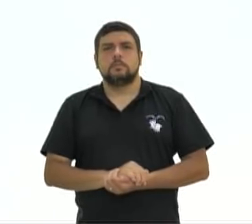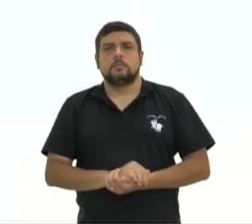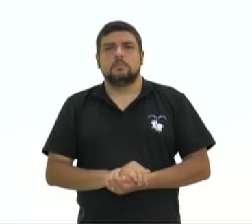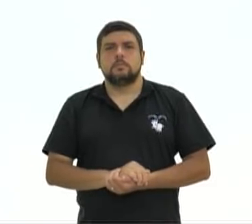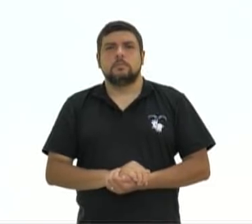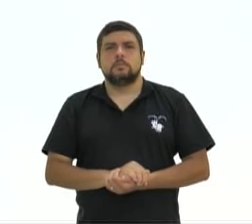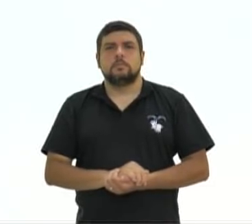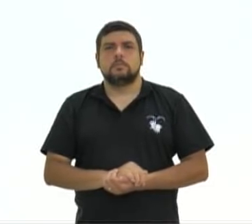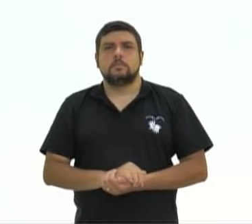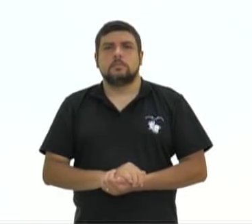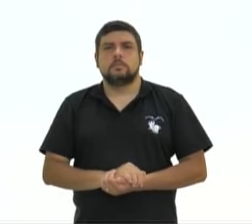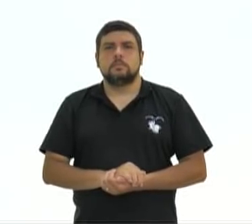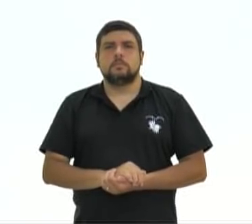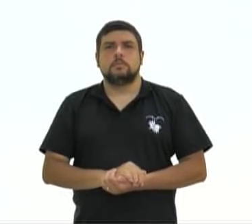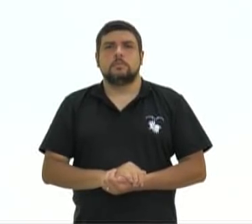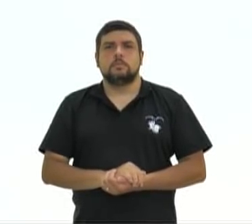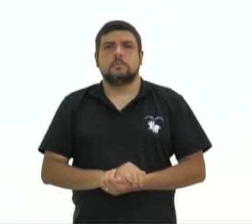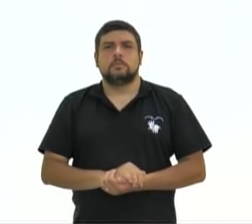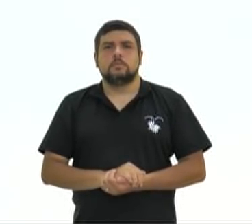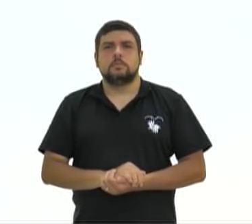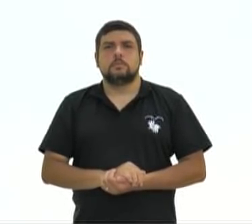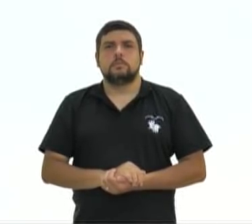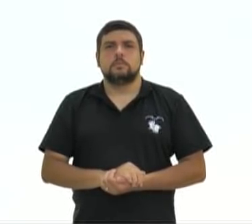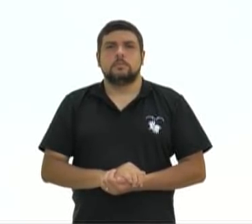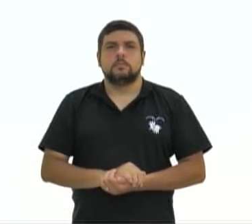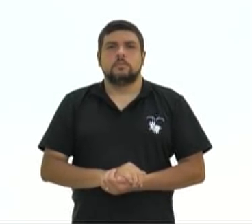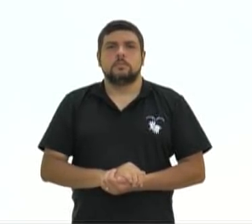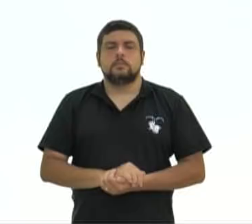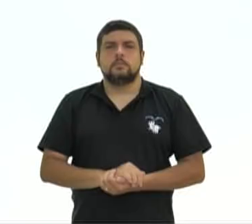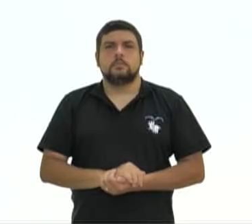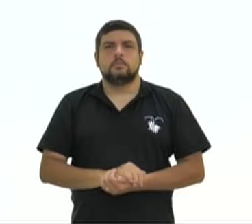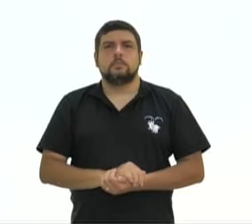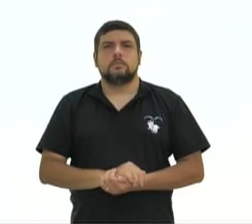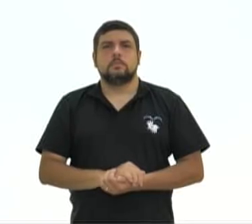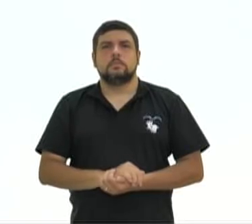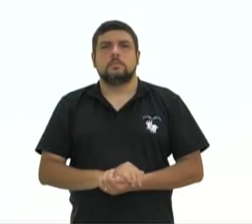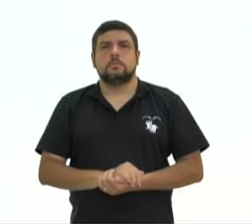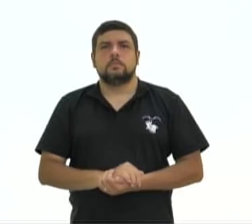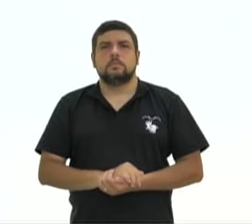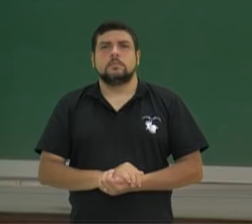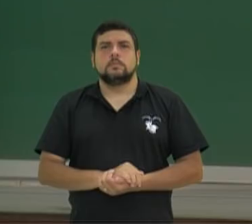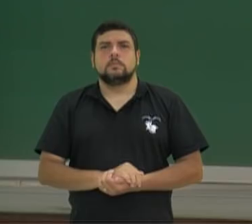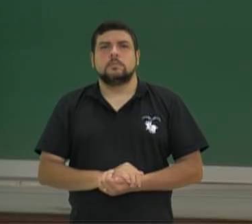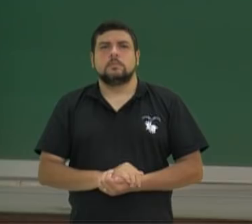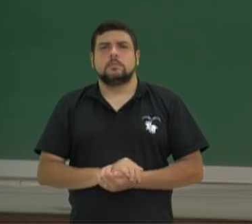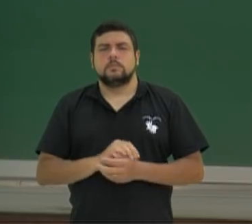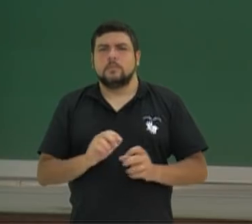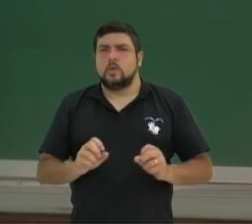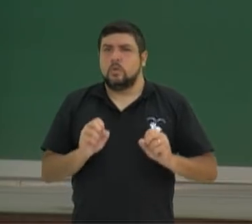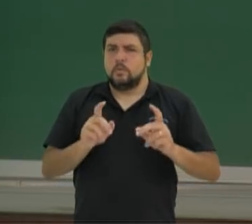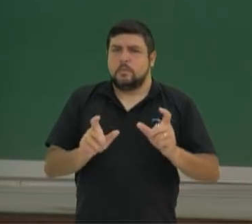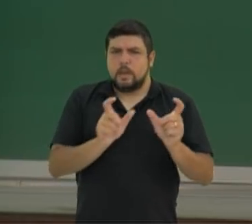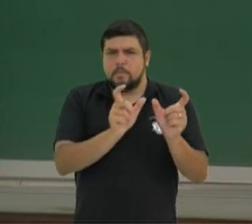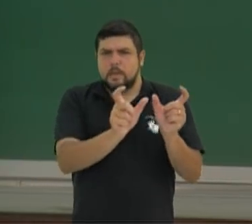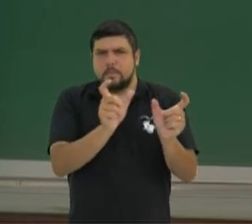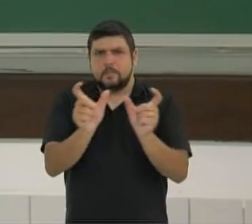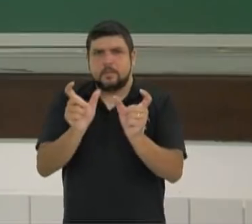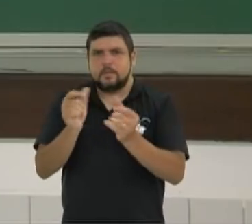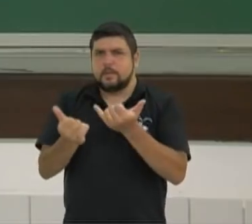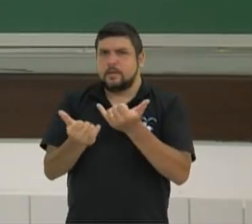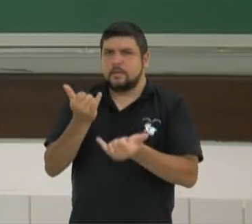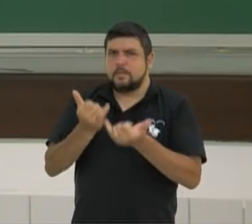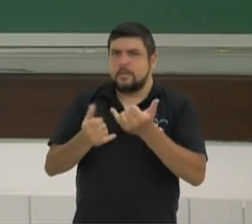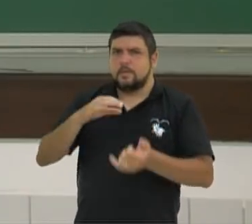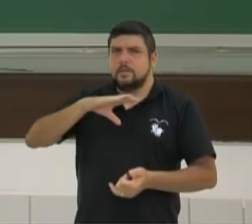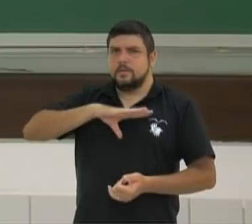and was shot for it. Malala survived and still fights for girls to be able